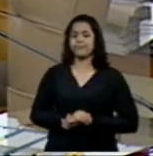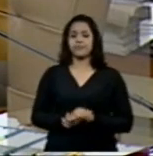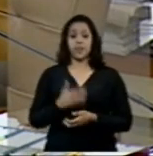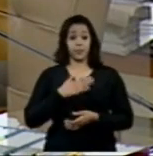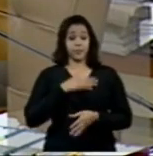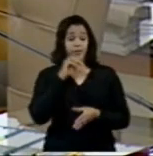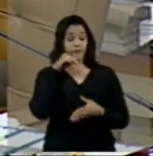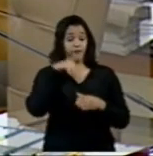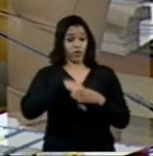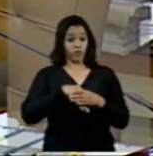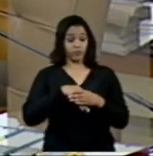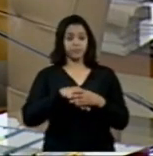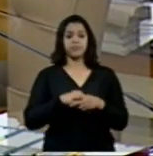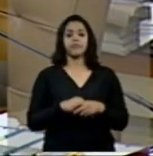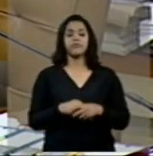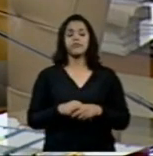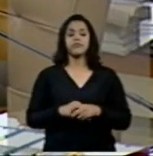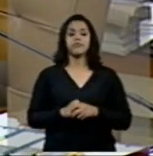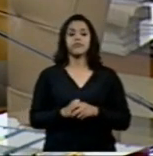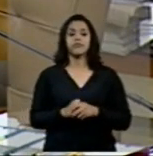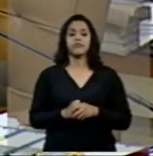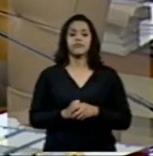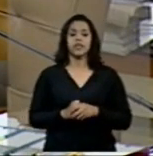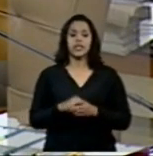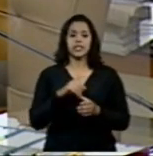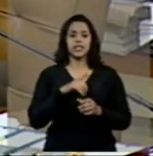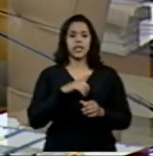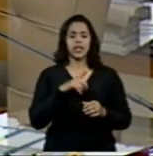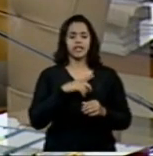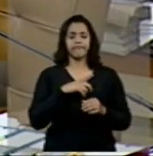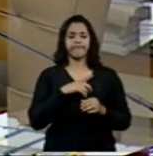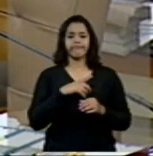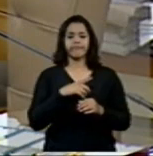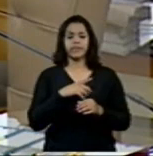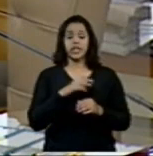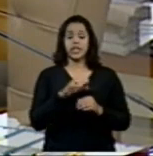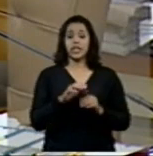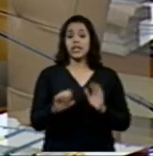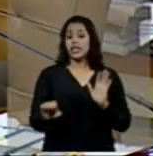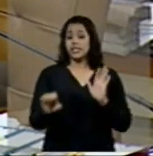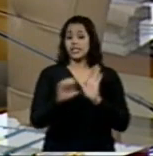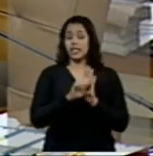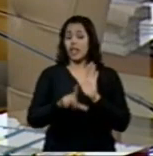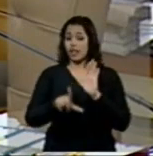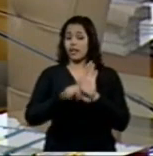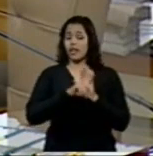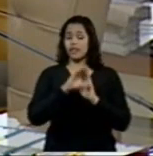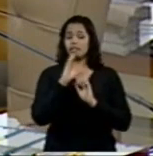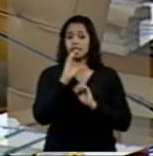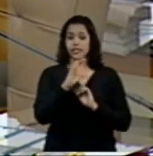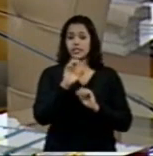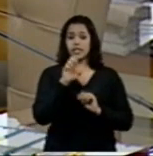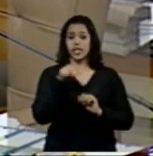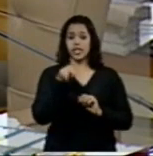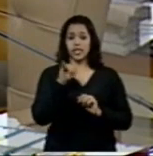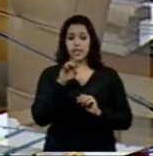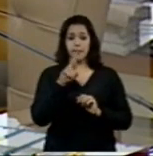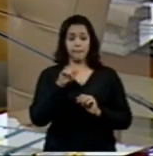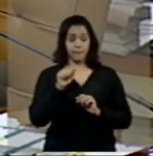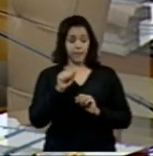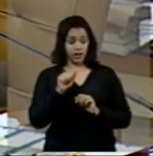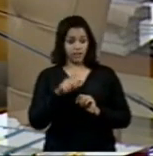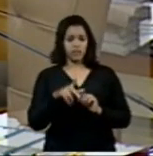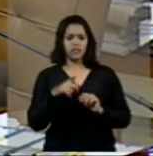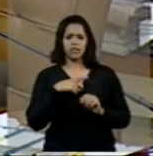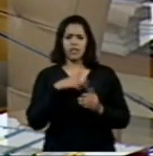meu voto, né, que são retirados do Estatuto da Celulose Brasileira S.A. Cenibra, cópia, segundo o